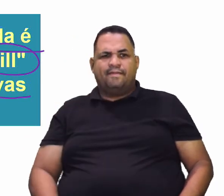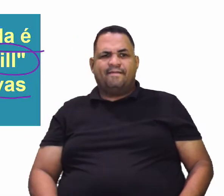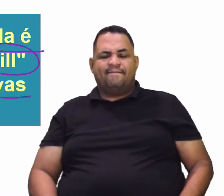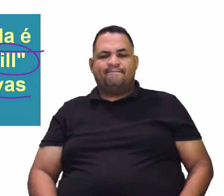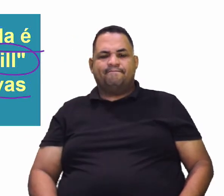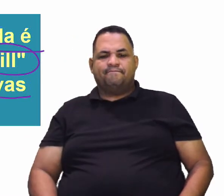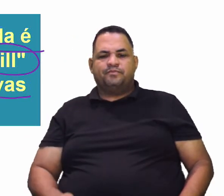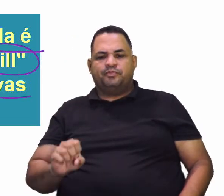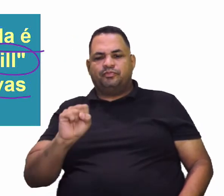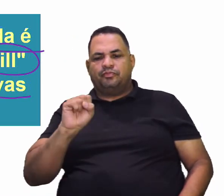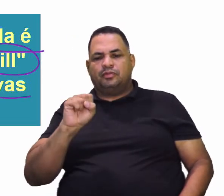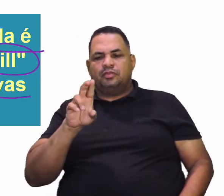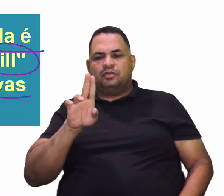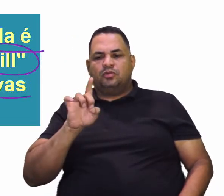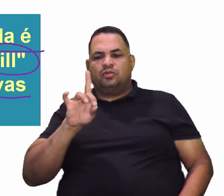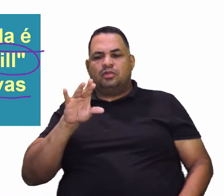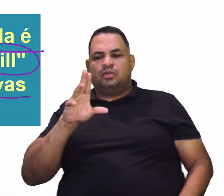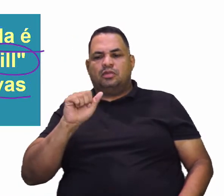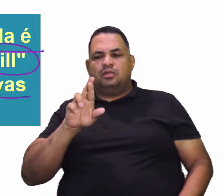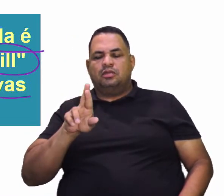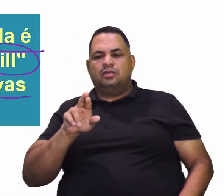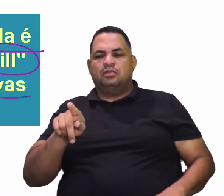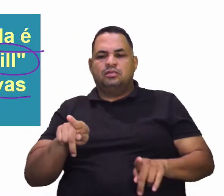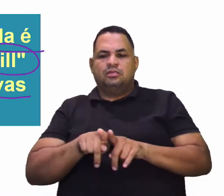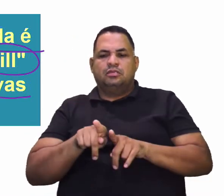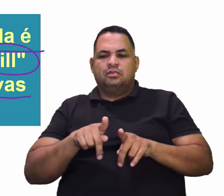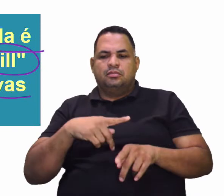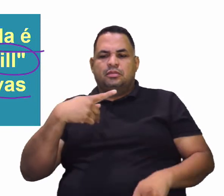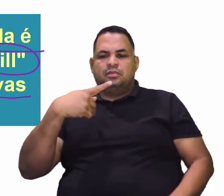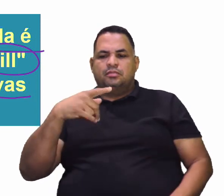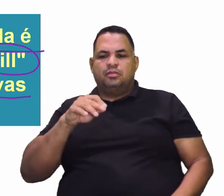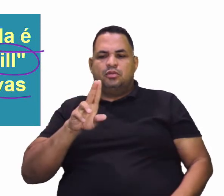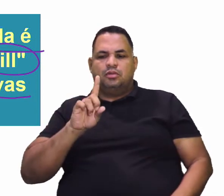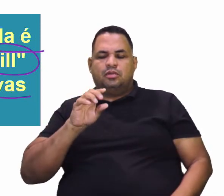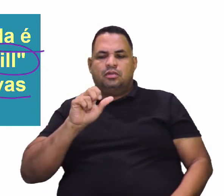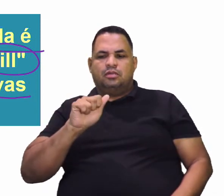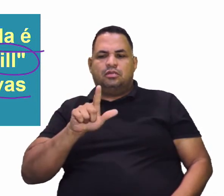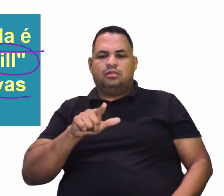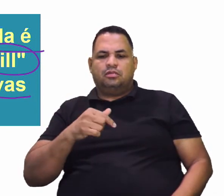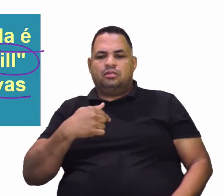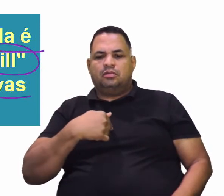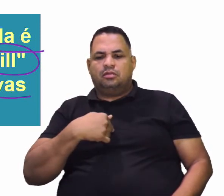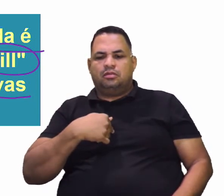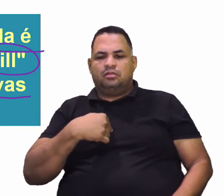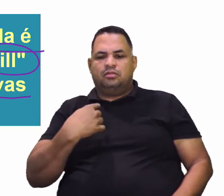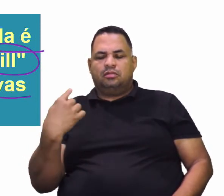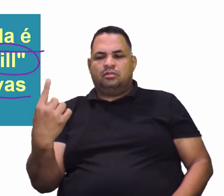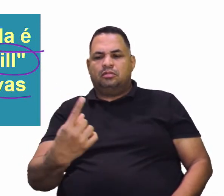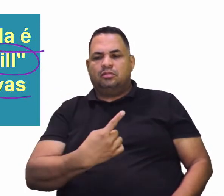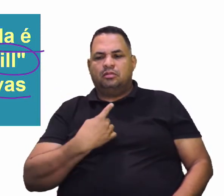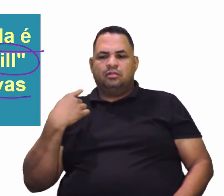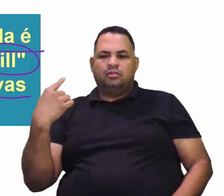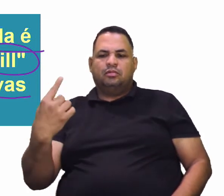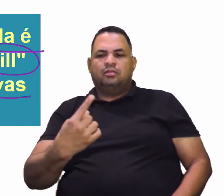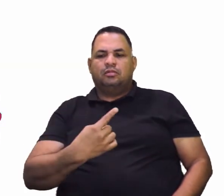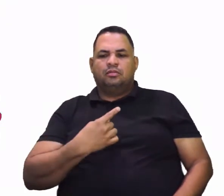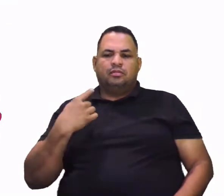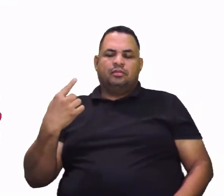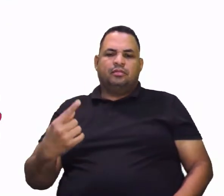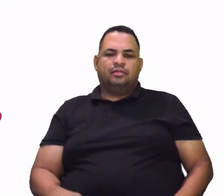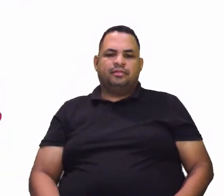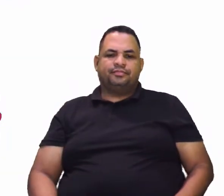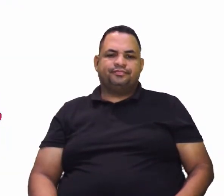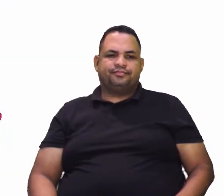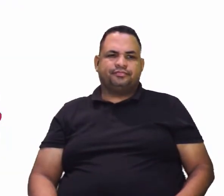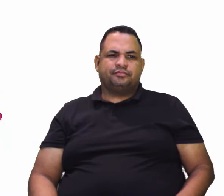tanto singular quanto plural. Eu e nós. Beleza?